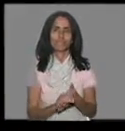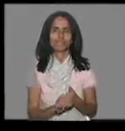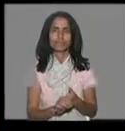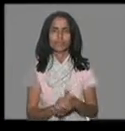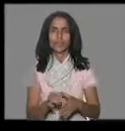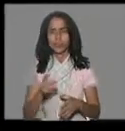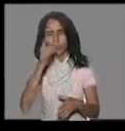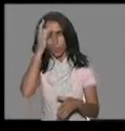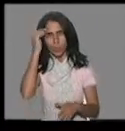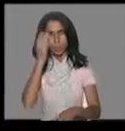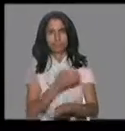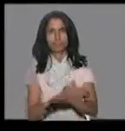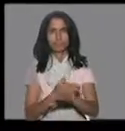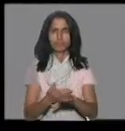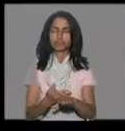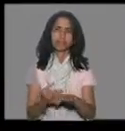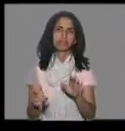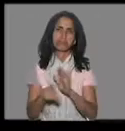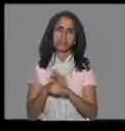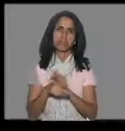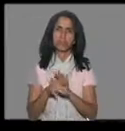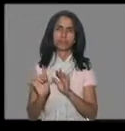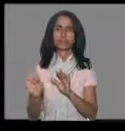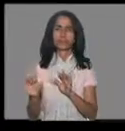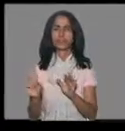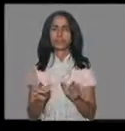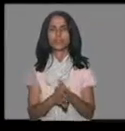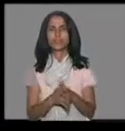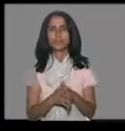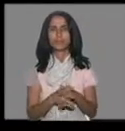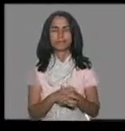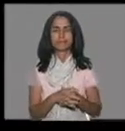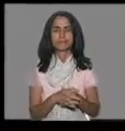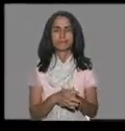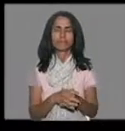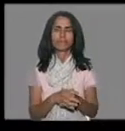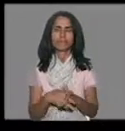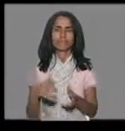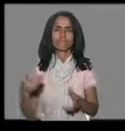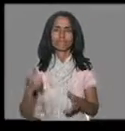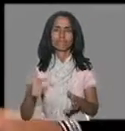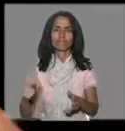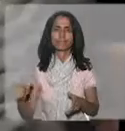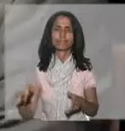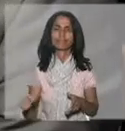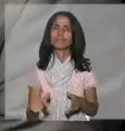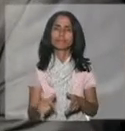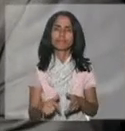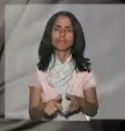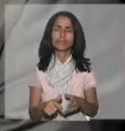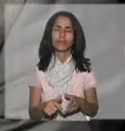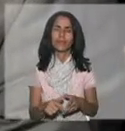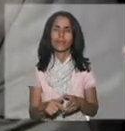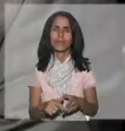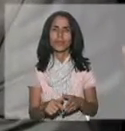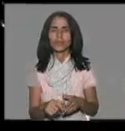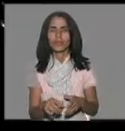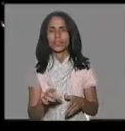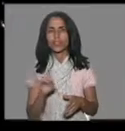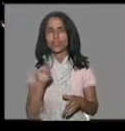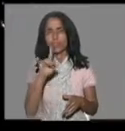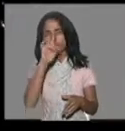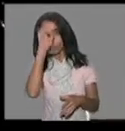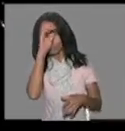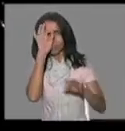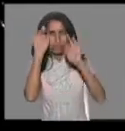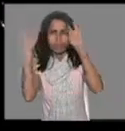pessoas brancas que realmente não têm propriedade sobre aquilo elas não têm voz ainda exatamente é